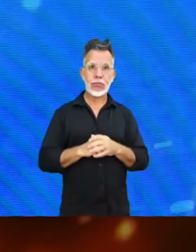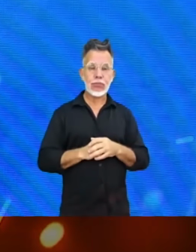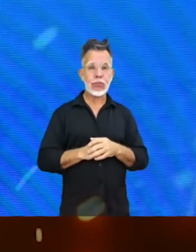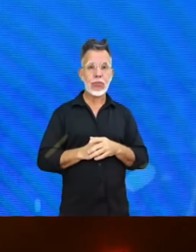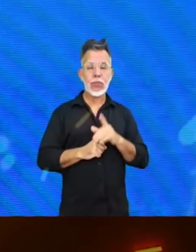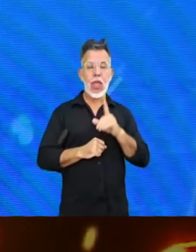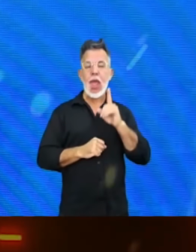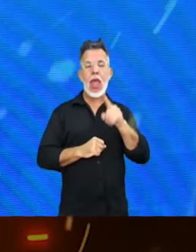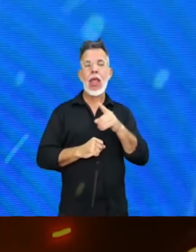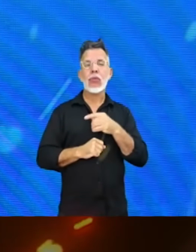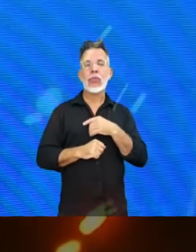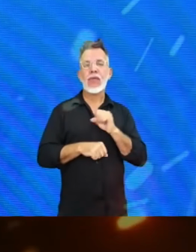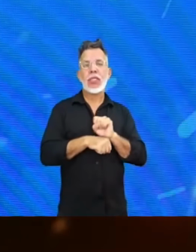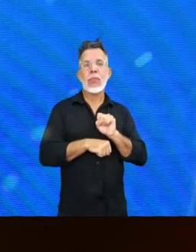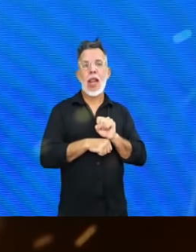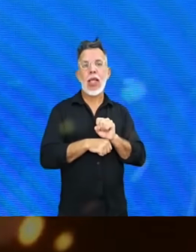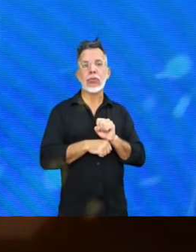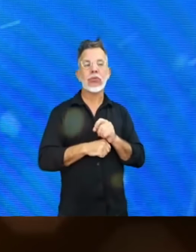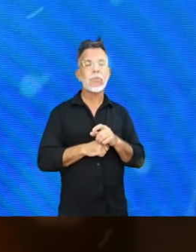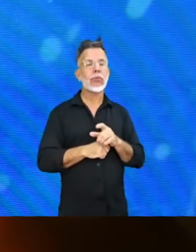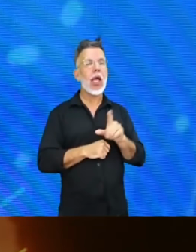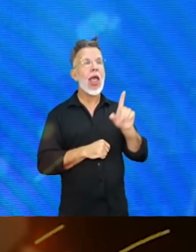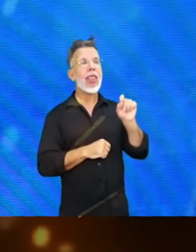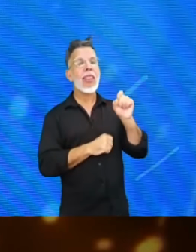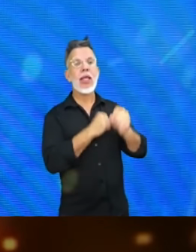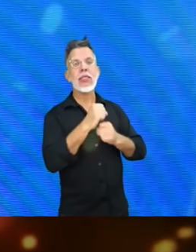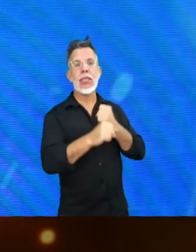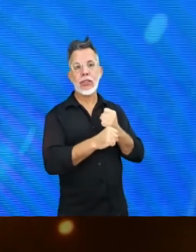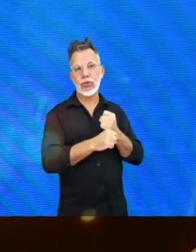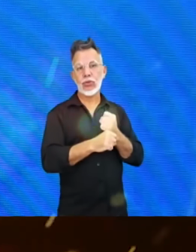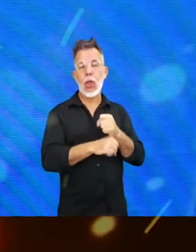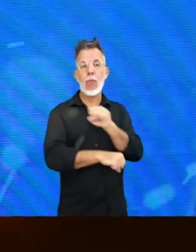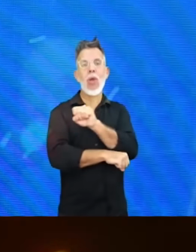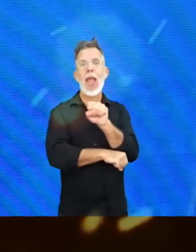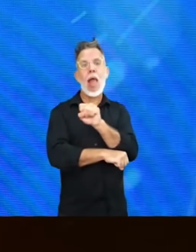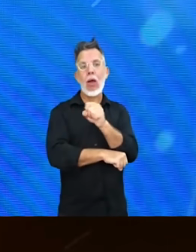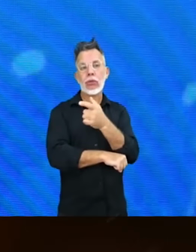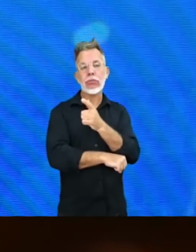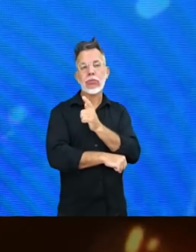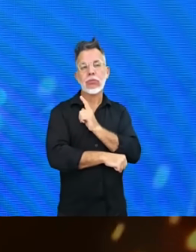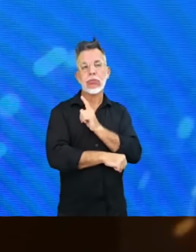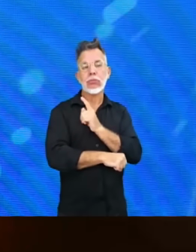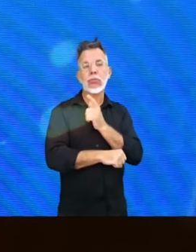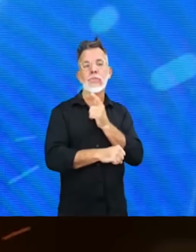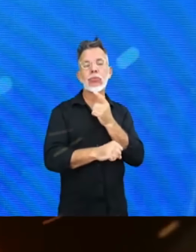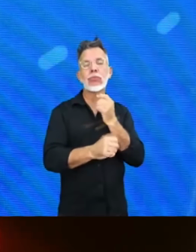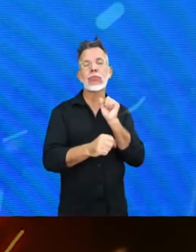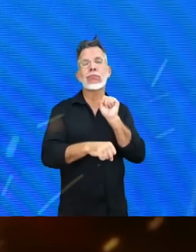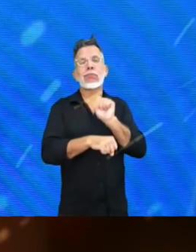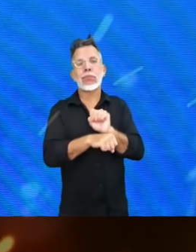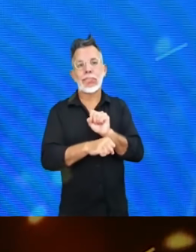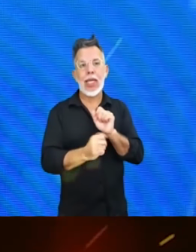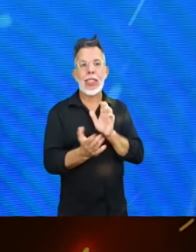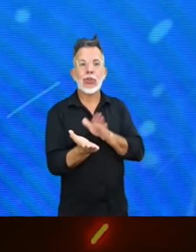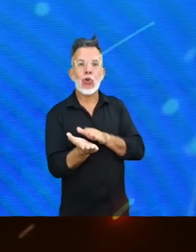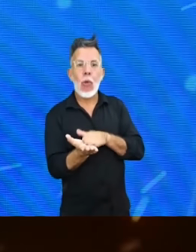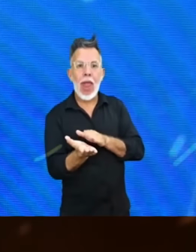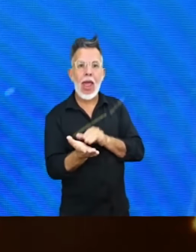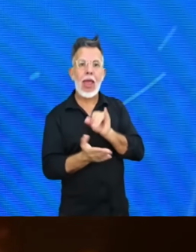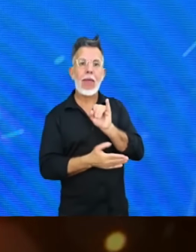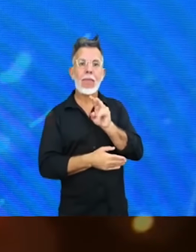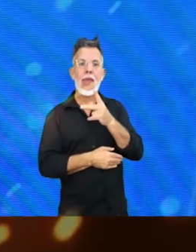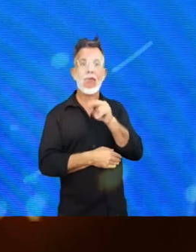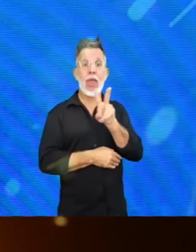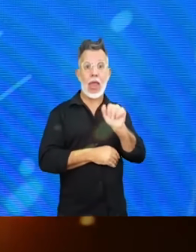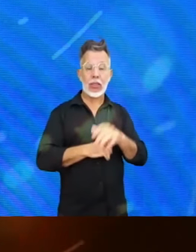para ter isenção de PVA a gente tem que ter isenção de PVA desses carros isso já vai eletrificar a frota nesses próximos 10 anos que a gente precisa também concluir